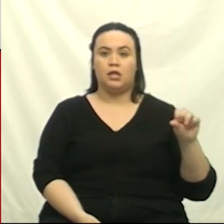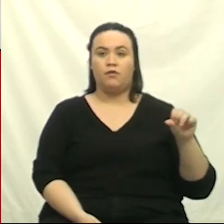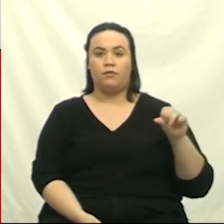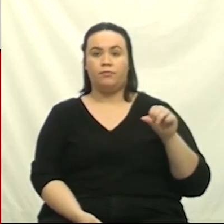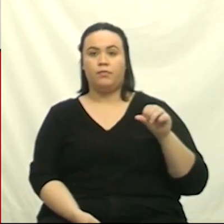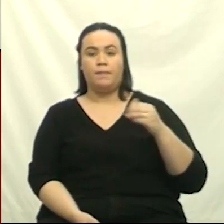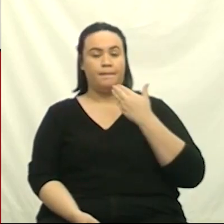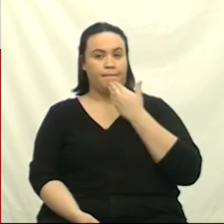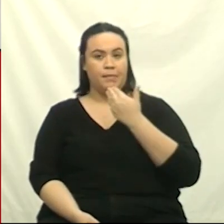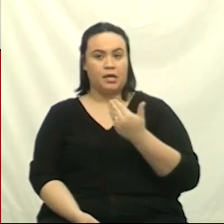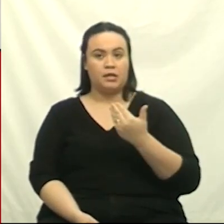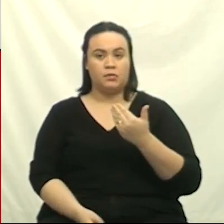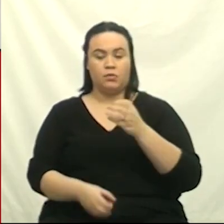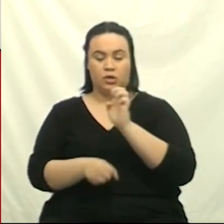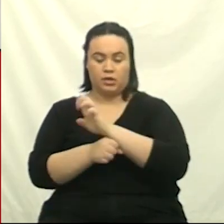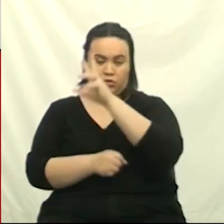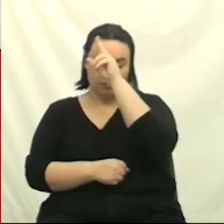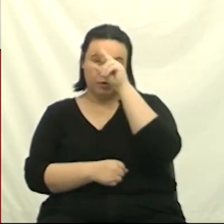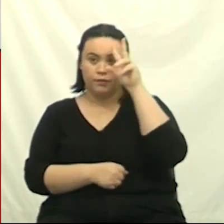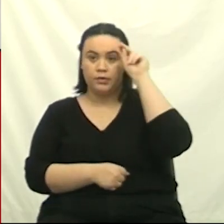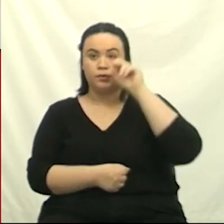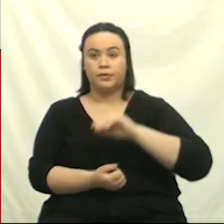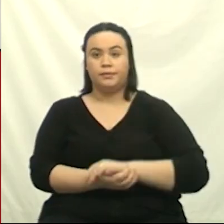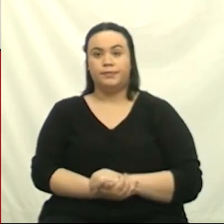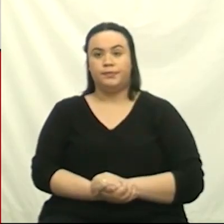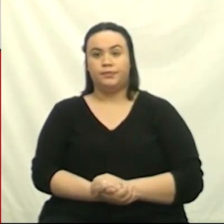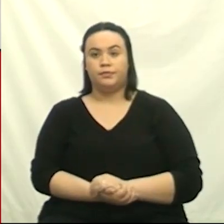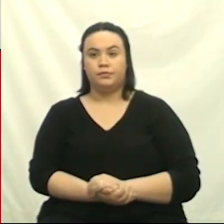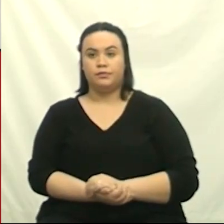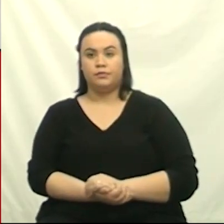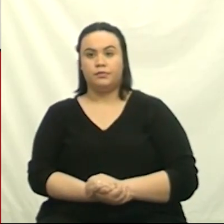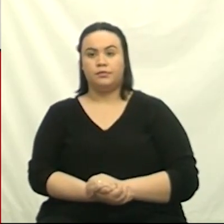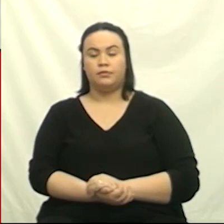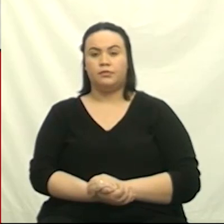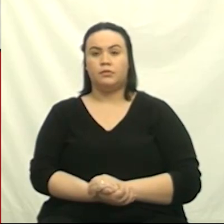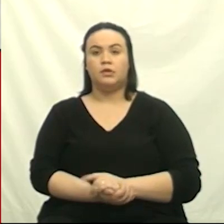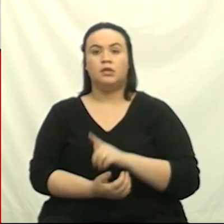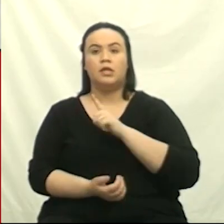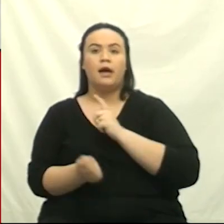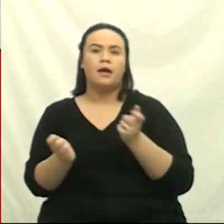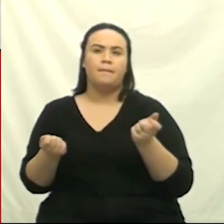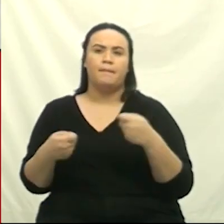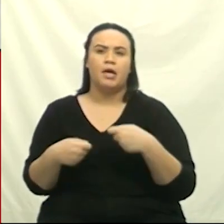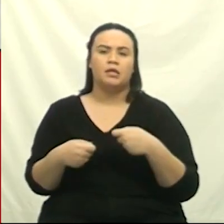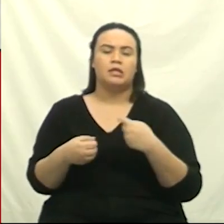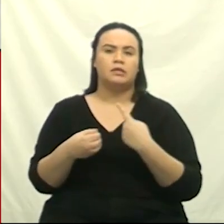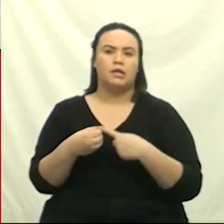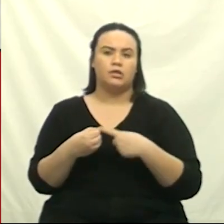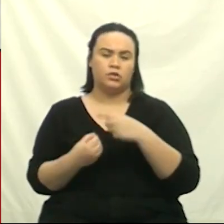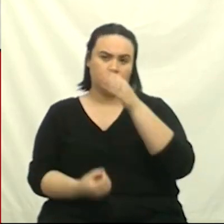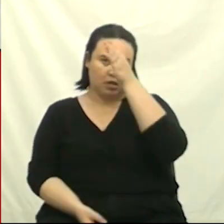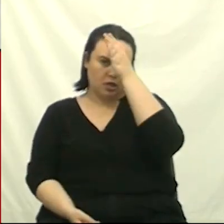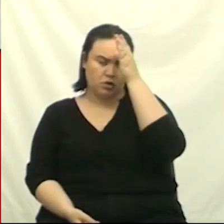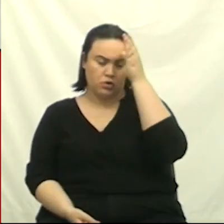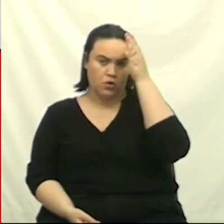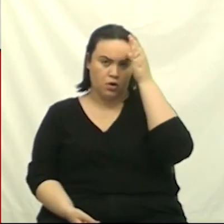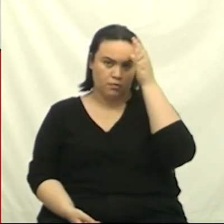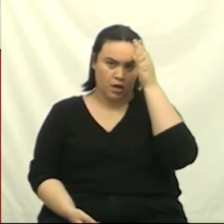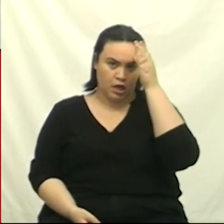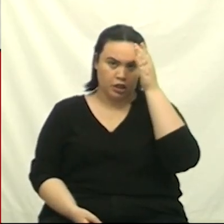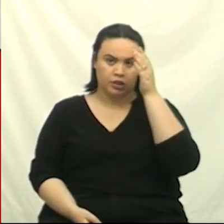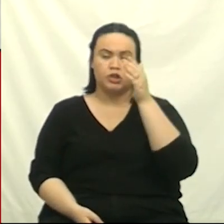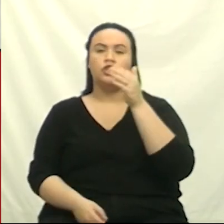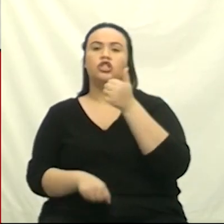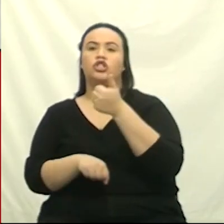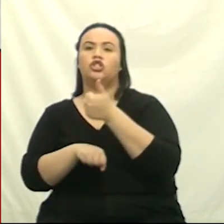Martins envio de expediente ao chefe do Poder Executivo Municipal solicitando-se a possibilidade do município por meio da Diretoria